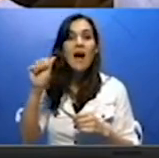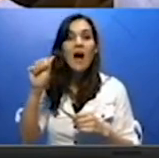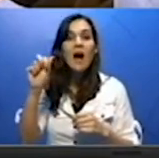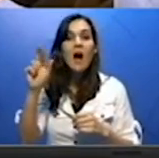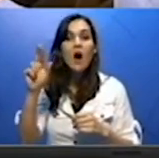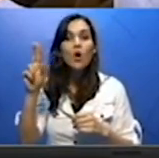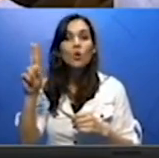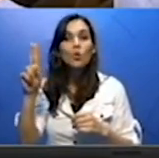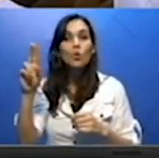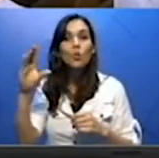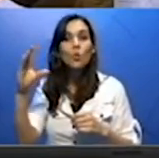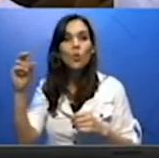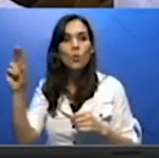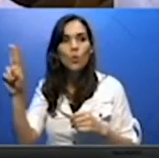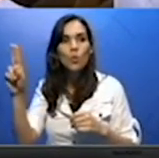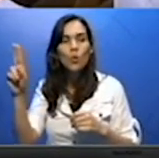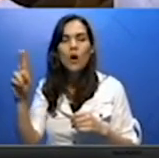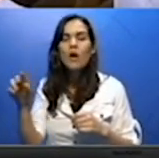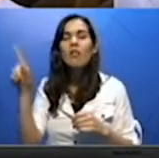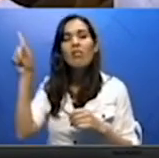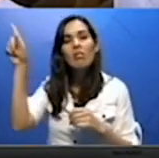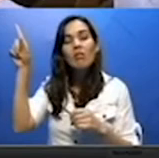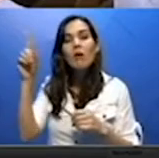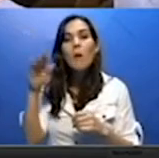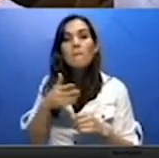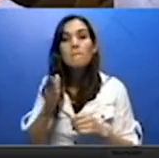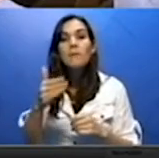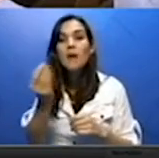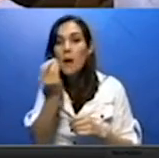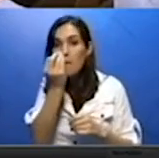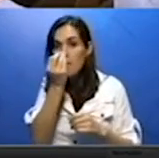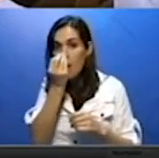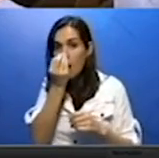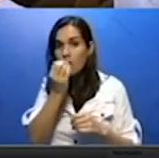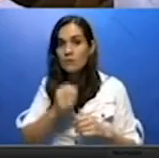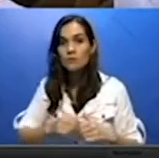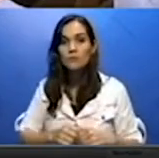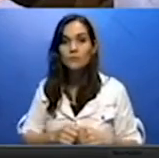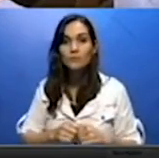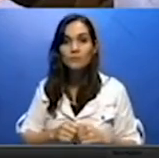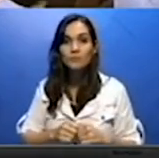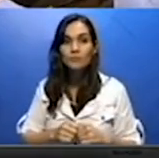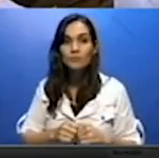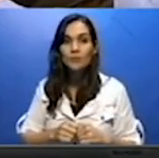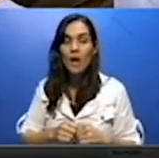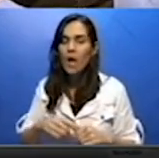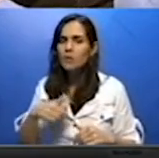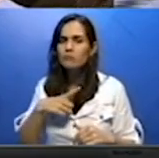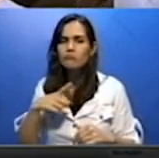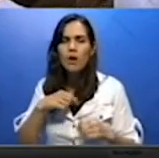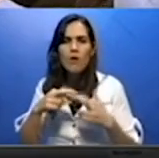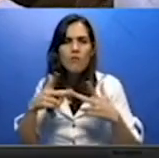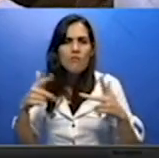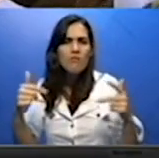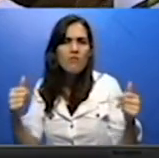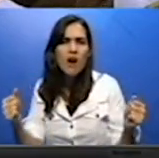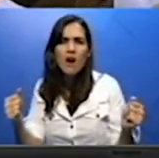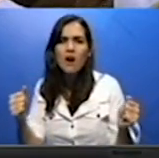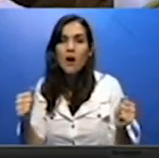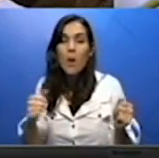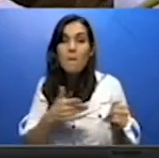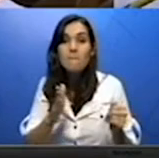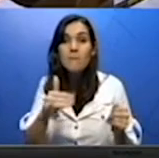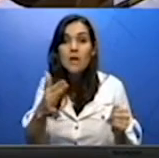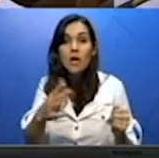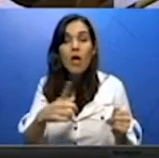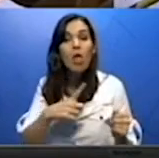e o peixe palhaço e a partir desses peixes desenvolveu-se a um grupo de peixes que apresentava pulmões EA